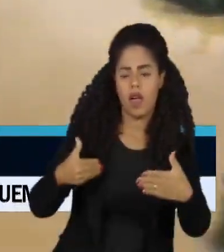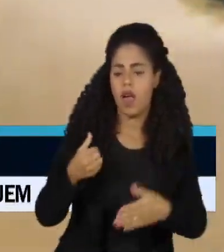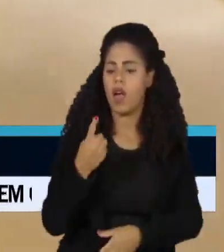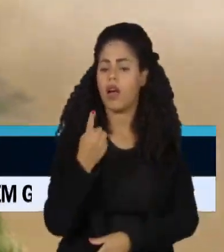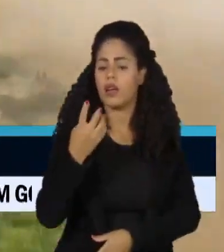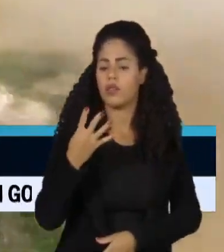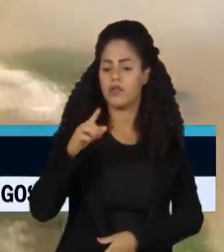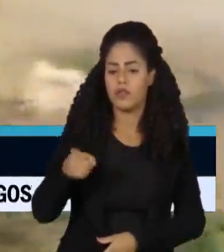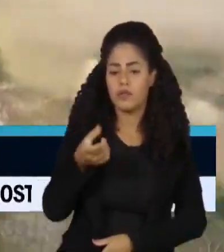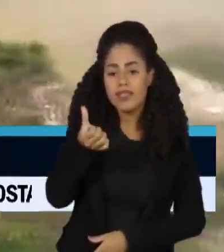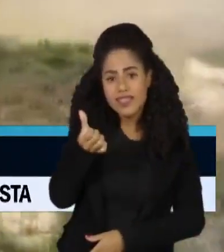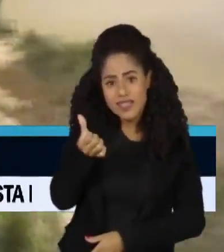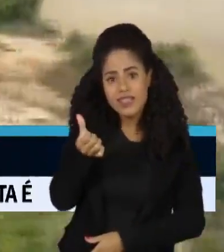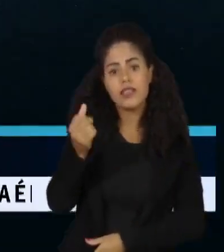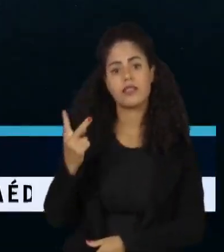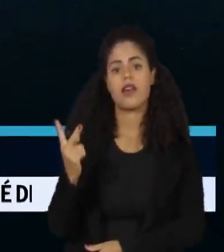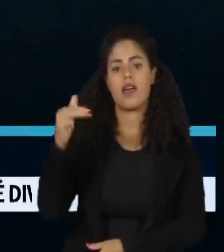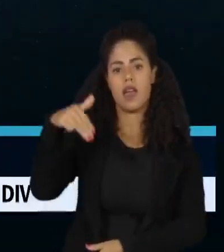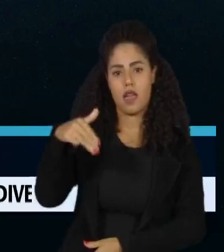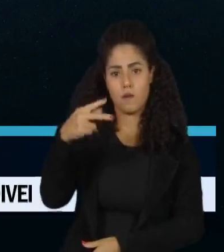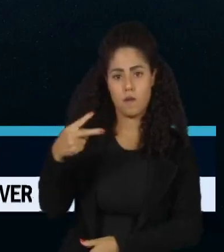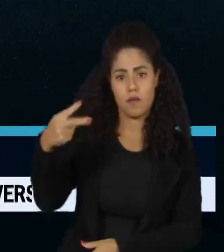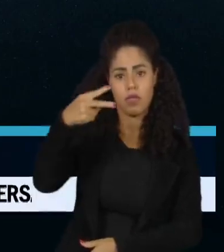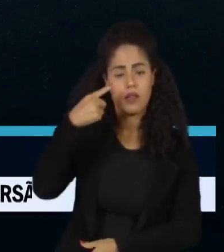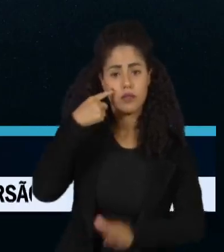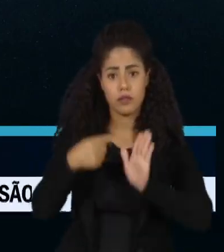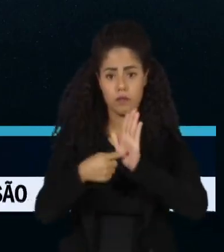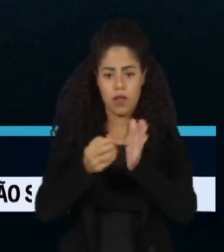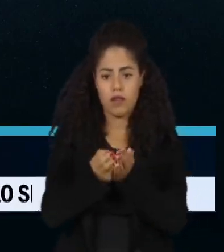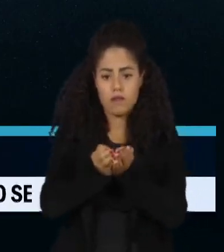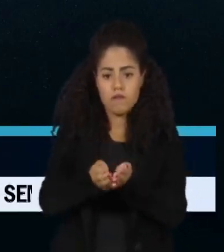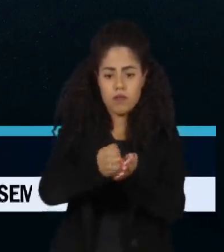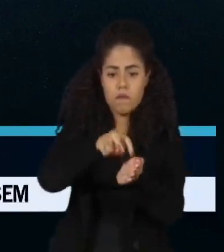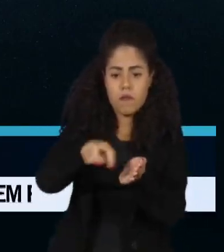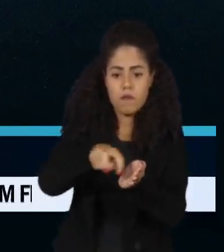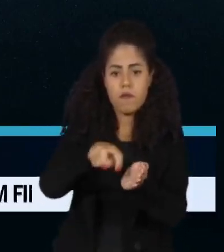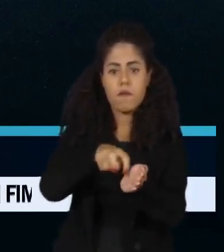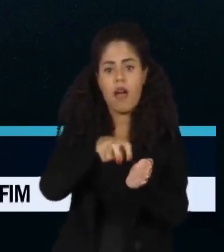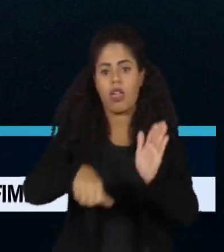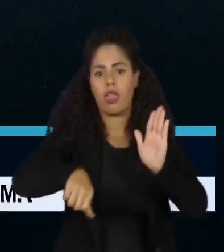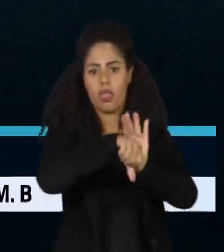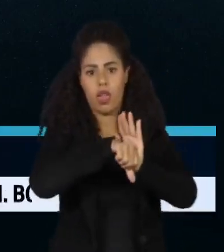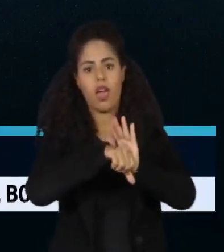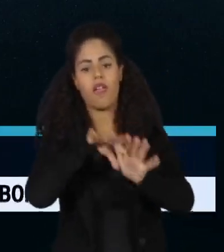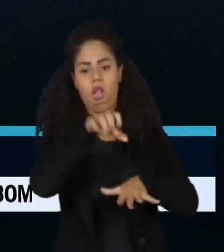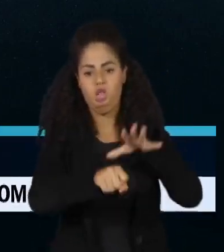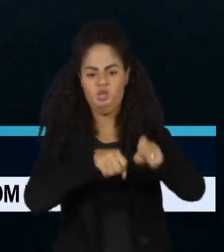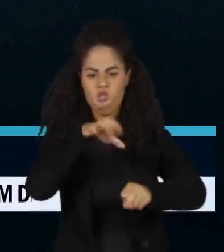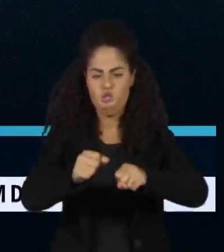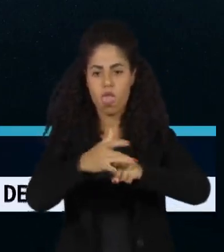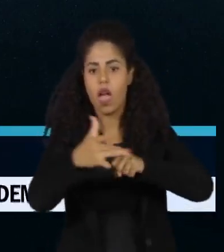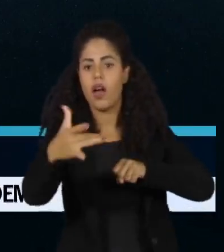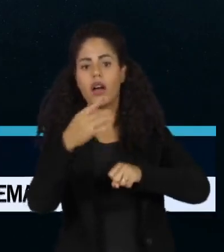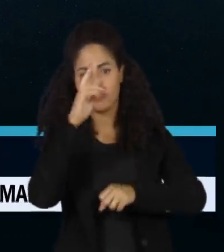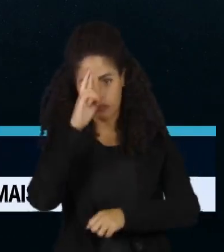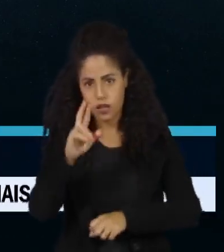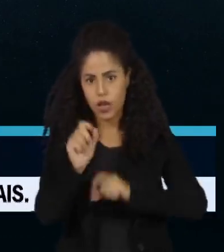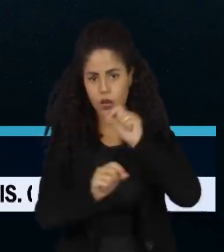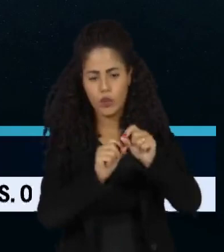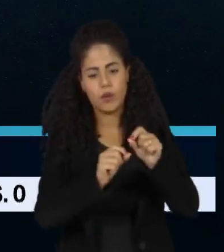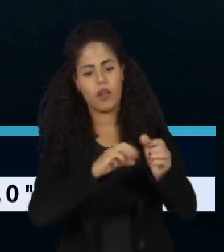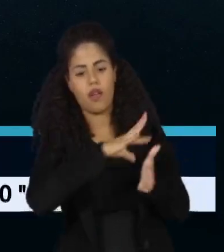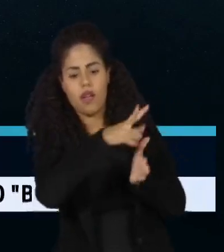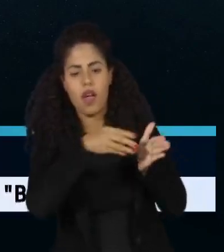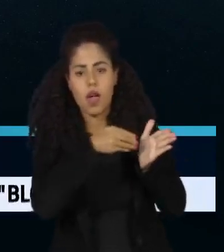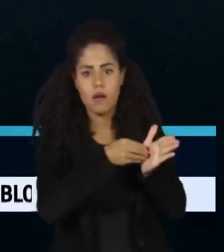14,6 quilômetros quadrados. Os garimpeiros ilegais, um dos principais responsáveis pelo desmatamento na Amazônia, agora tem que deixar